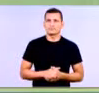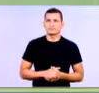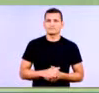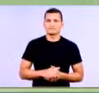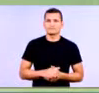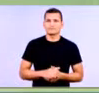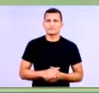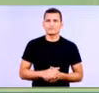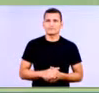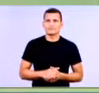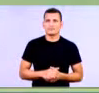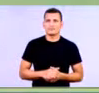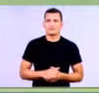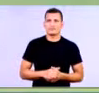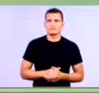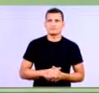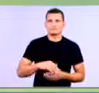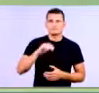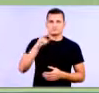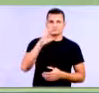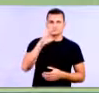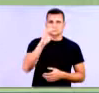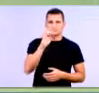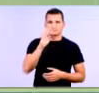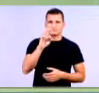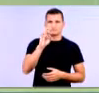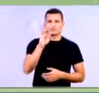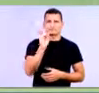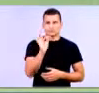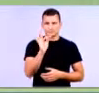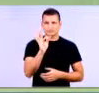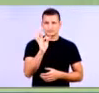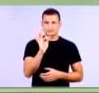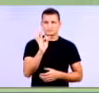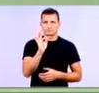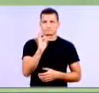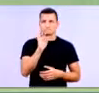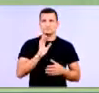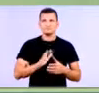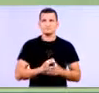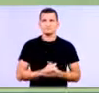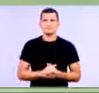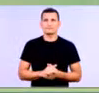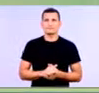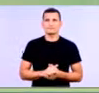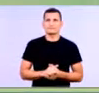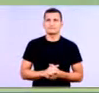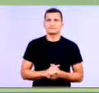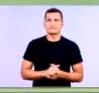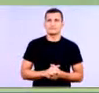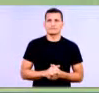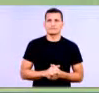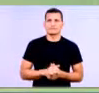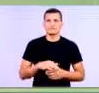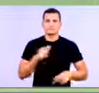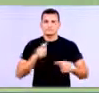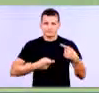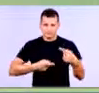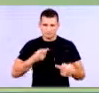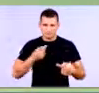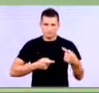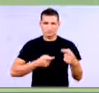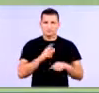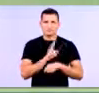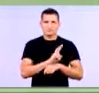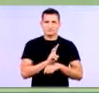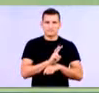Segundo o Centro de Respostas e Tratamentos, né? Centro de Estudos, Respostas e Tratamento, a política de segurança,